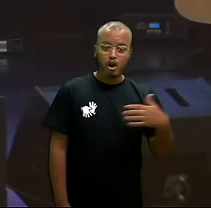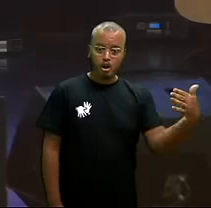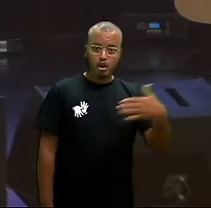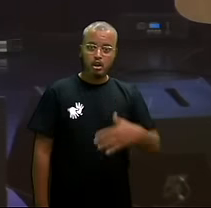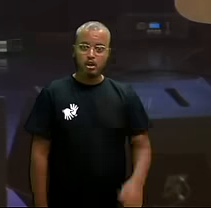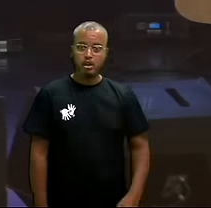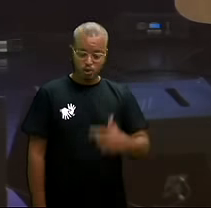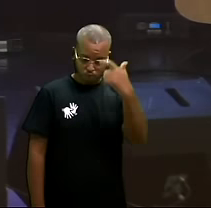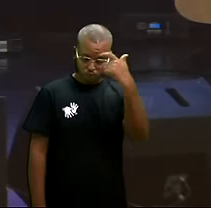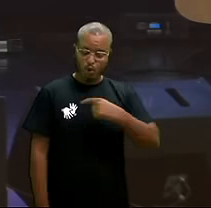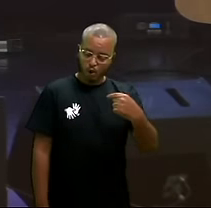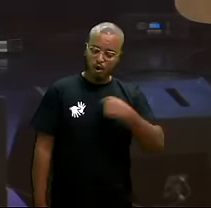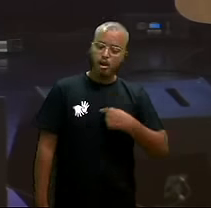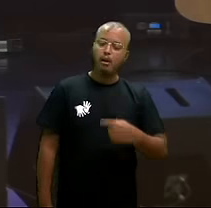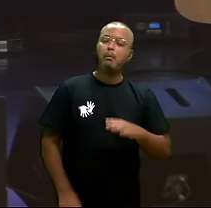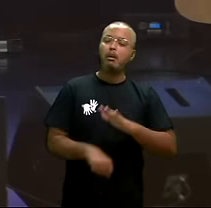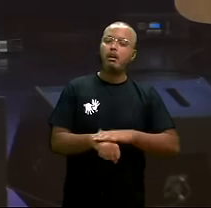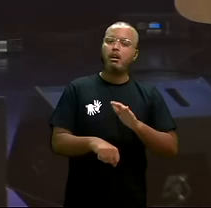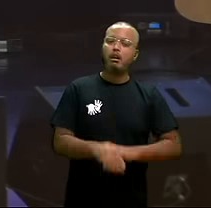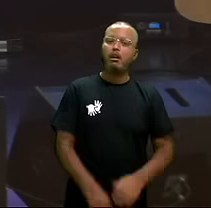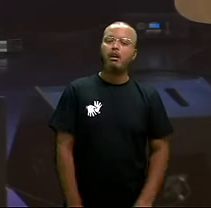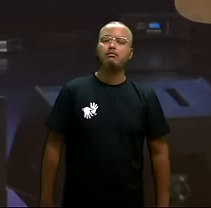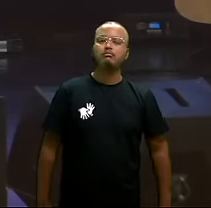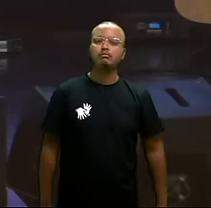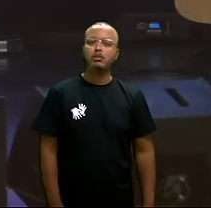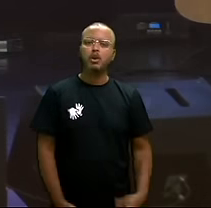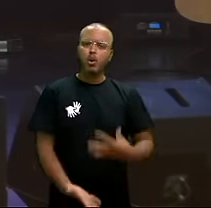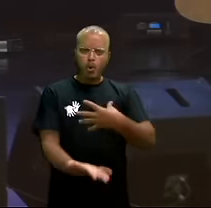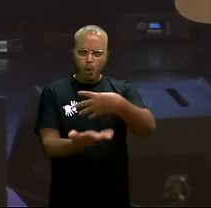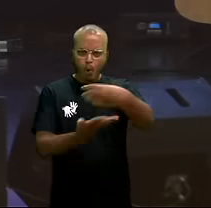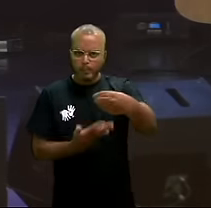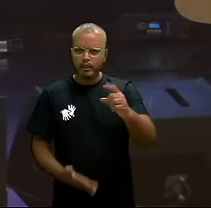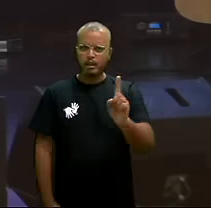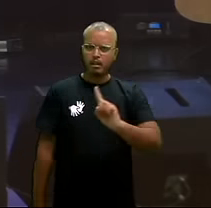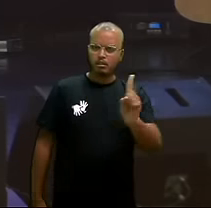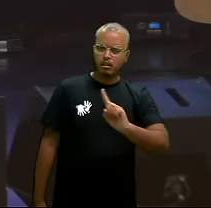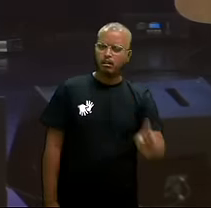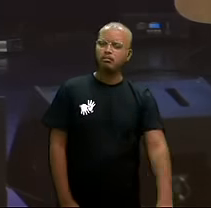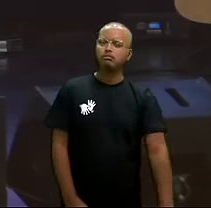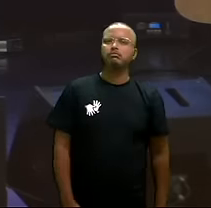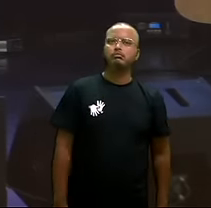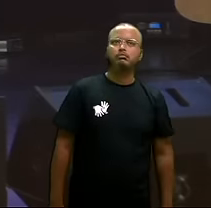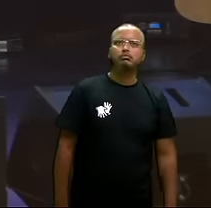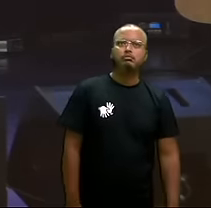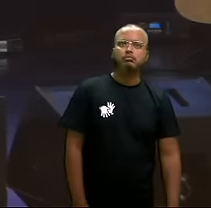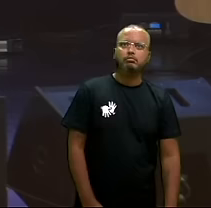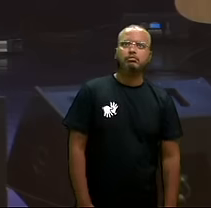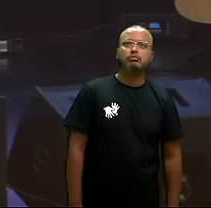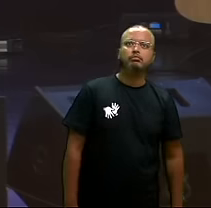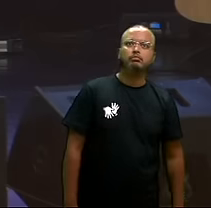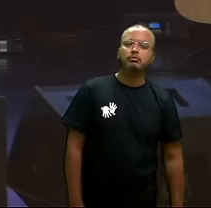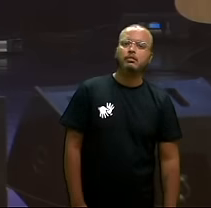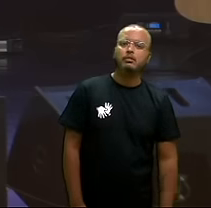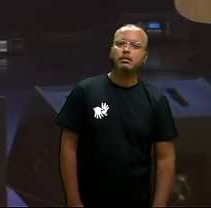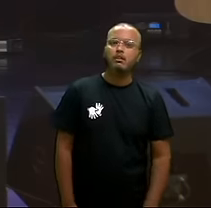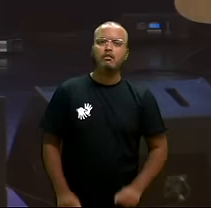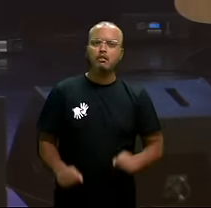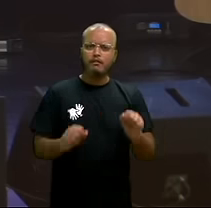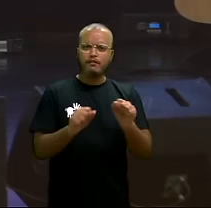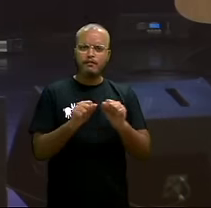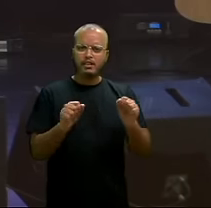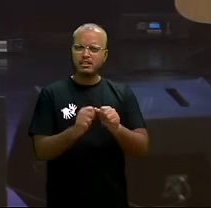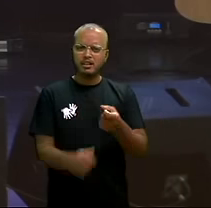não vou imitar ninguém, não. Olha assim. vou fazer graça para